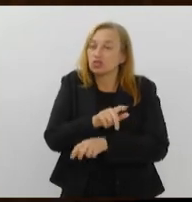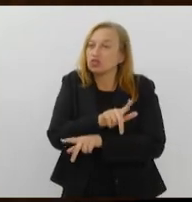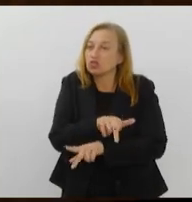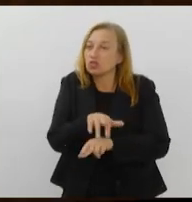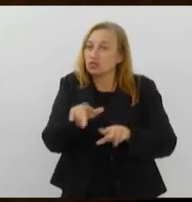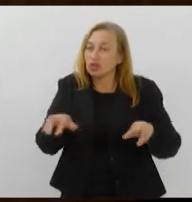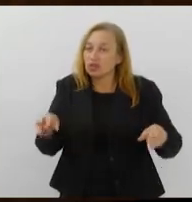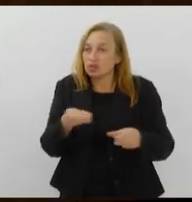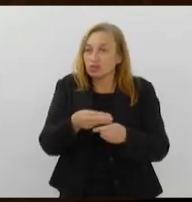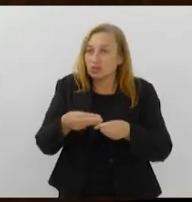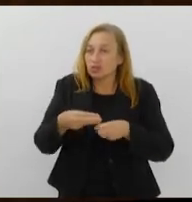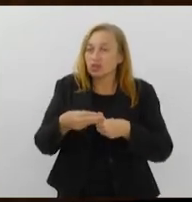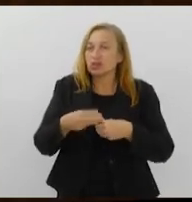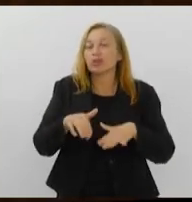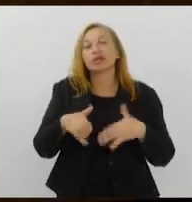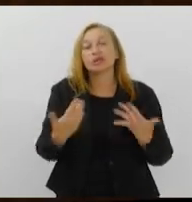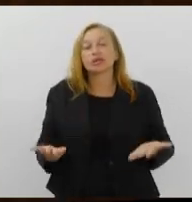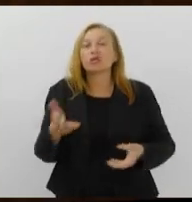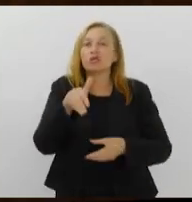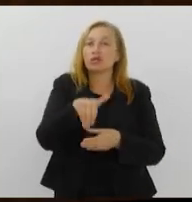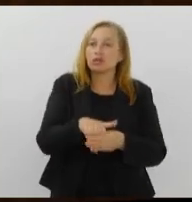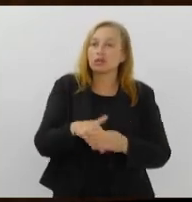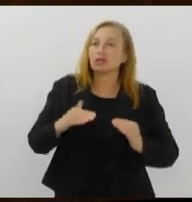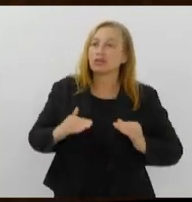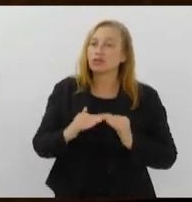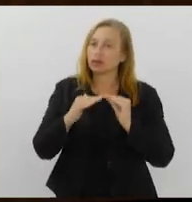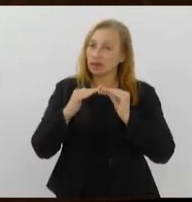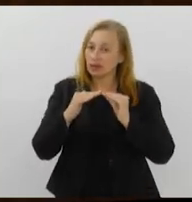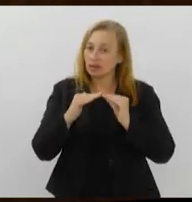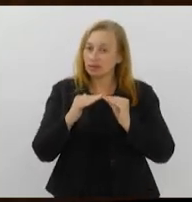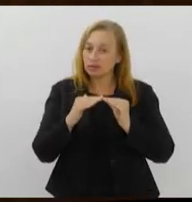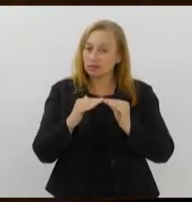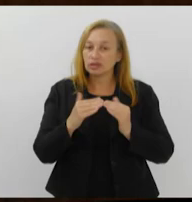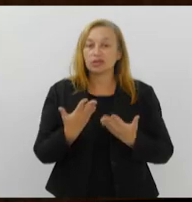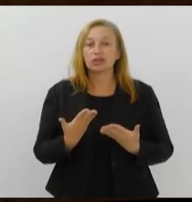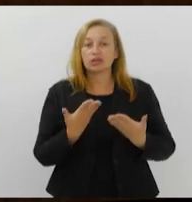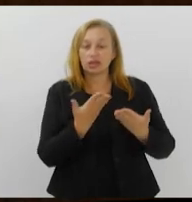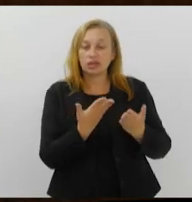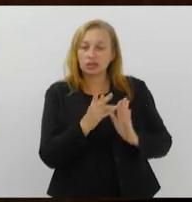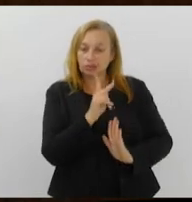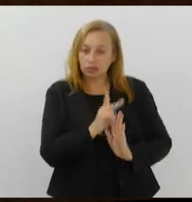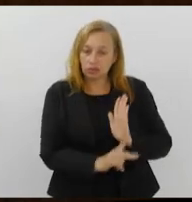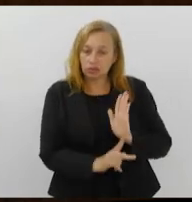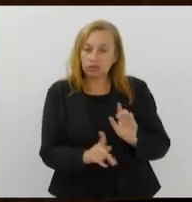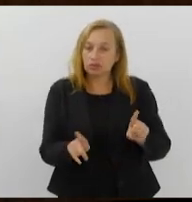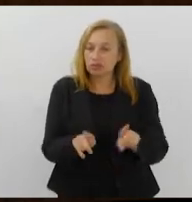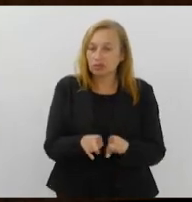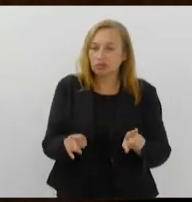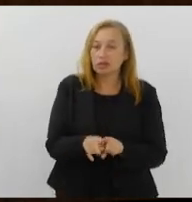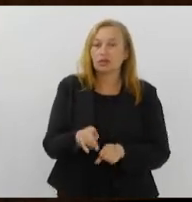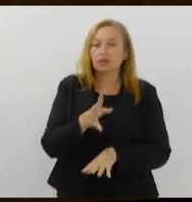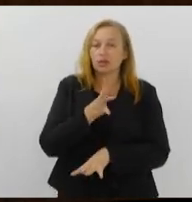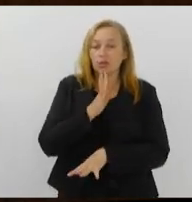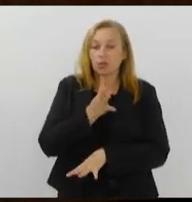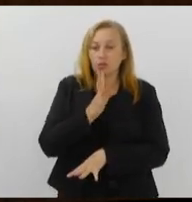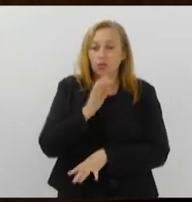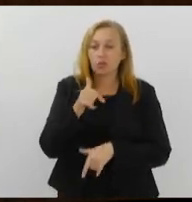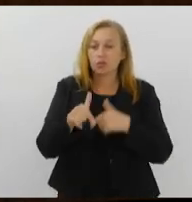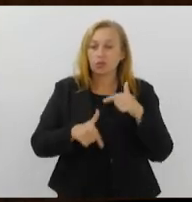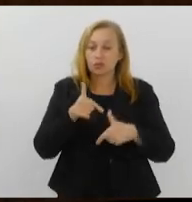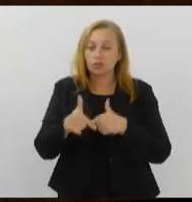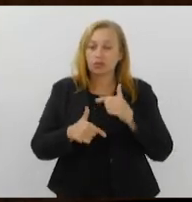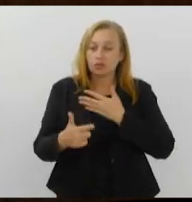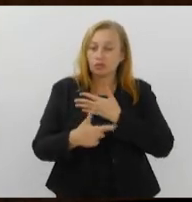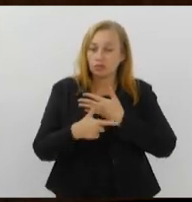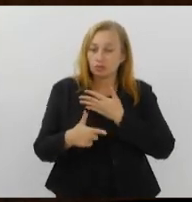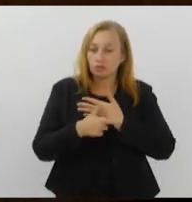diversos municípios. Então, votar favoravelmente a esse projeto é também reconhecer o trabalho e o